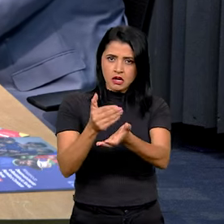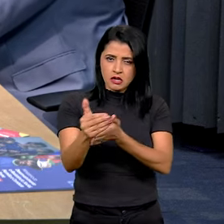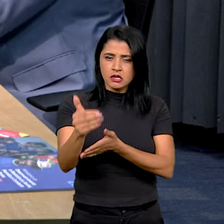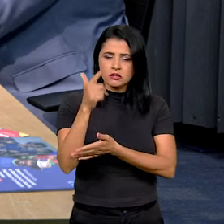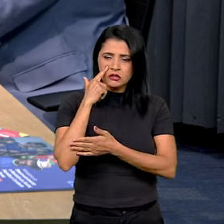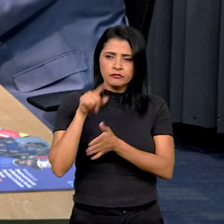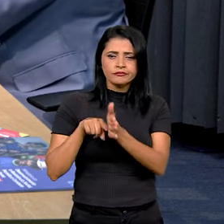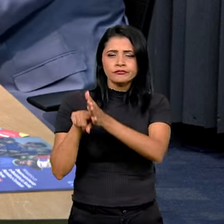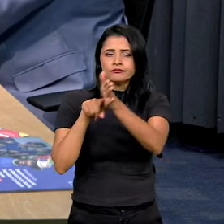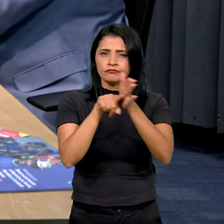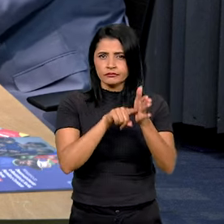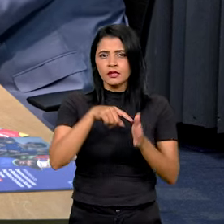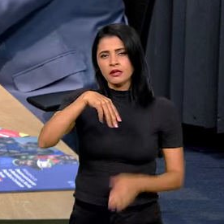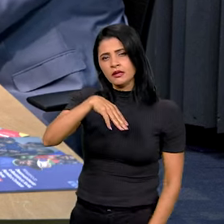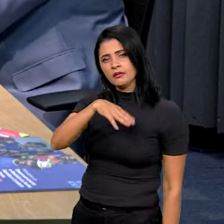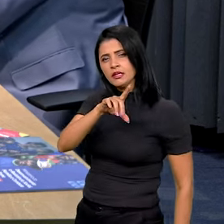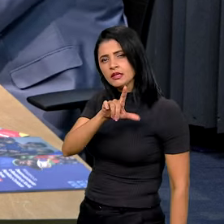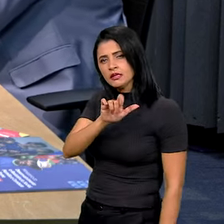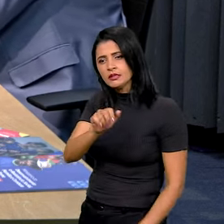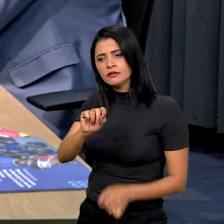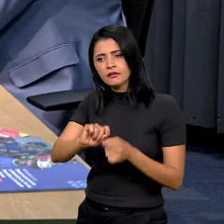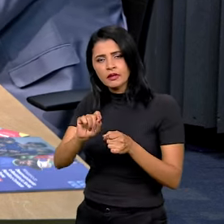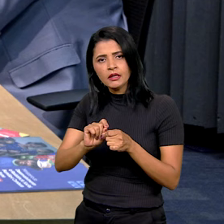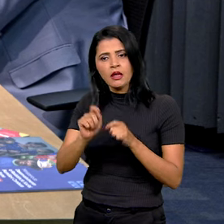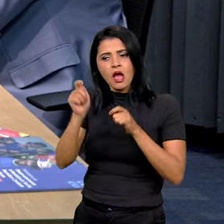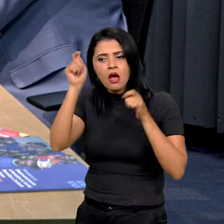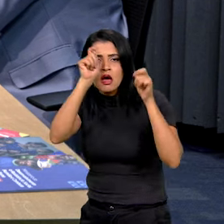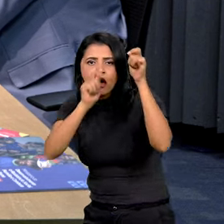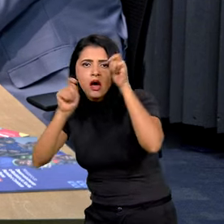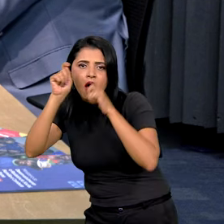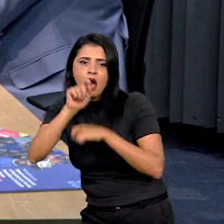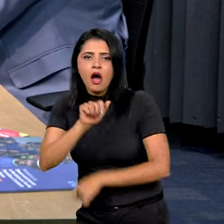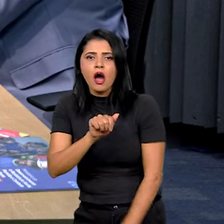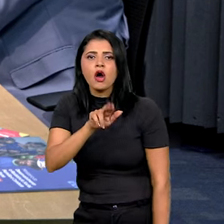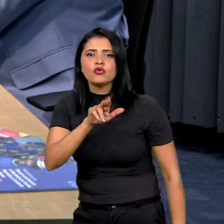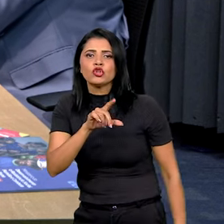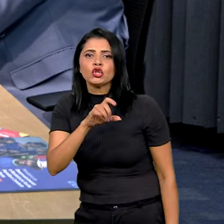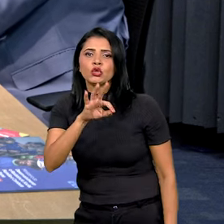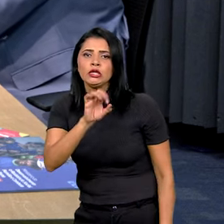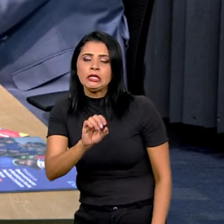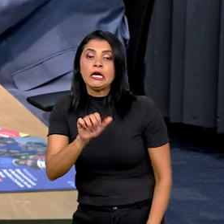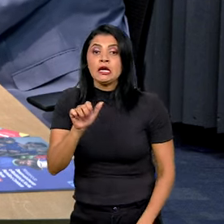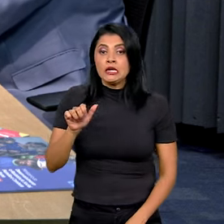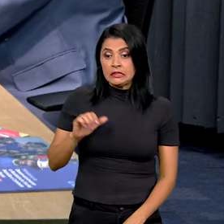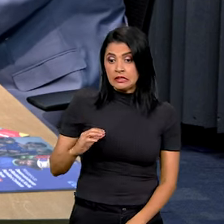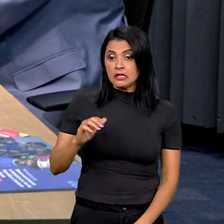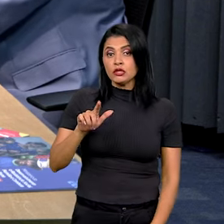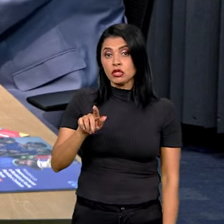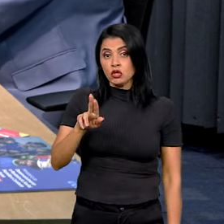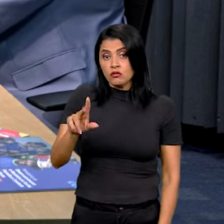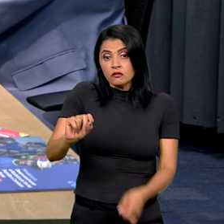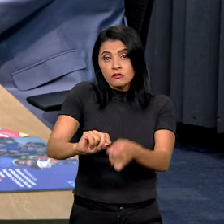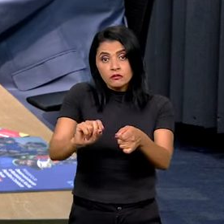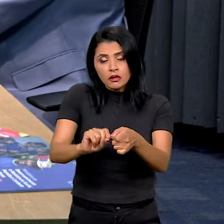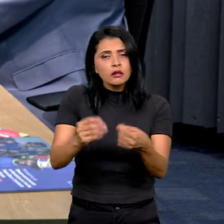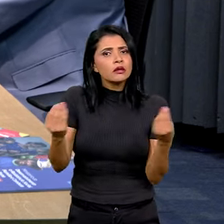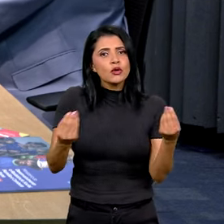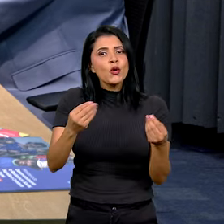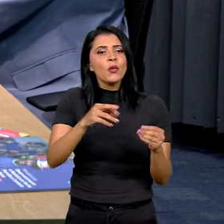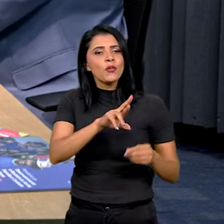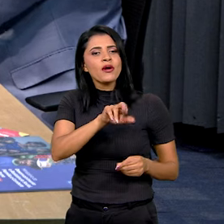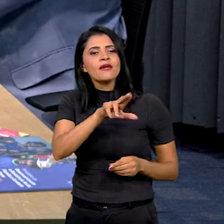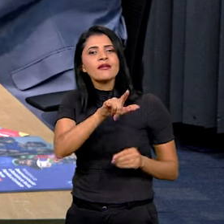a gente teve as averiguações que o MDS faz a gente tem as auditorias que a CGU faz e a rede entra como a rede entra